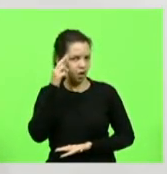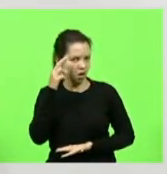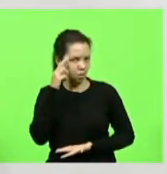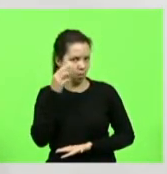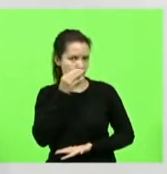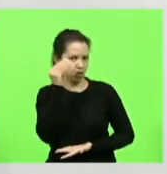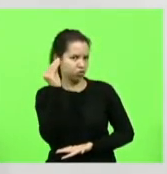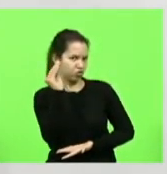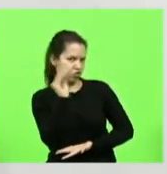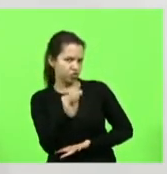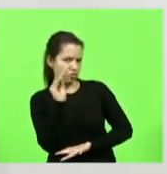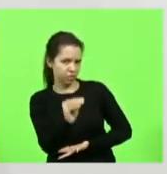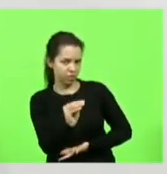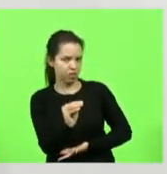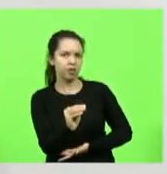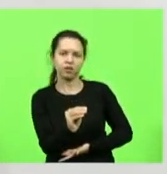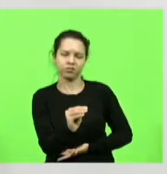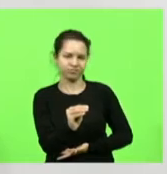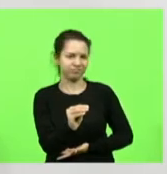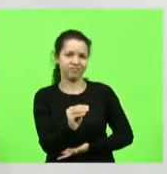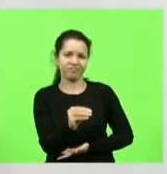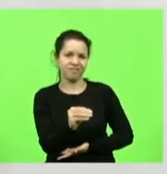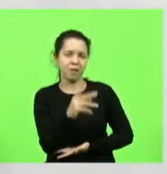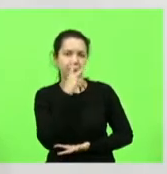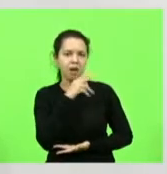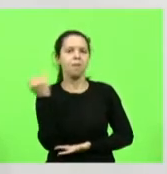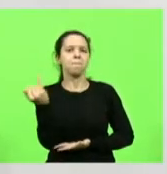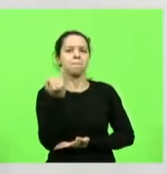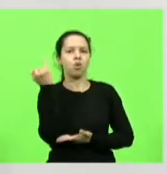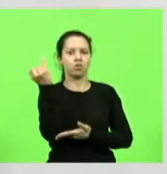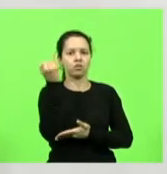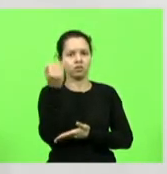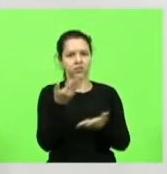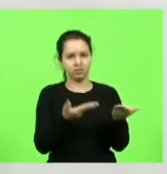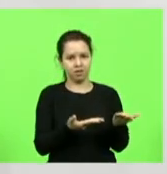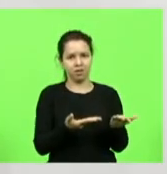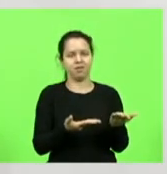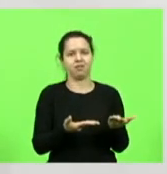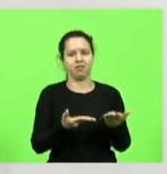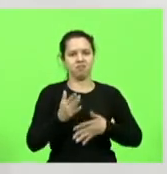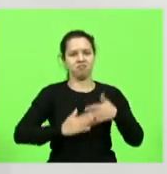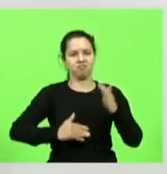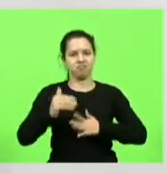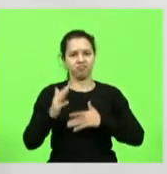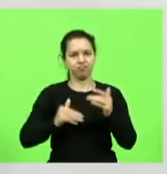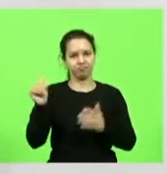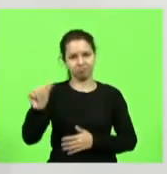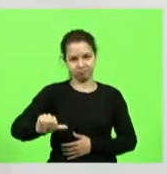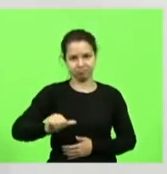ignorá-lo já é dar muita importância a sua atuação pífia.